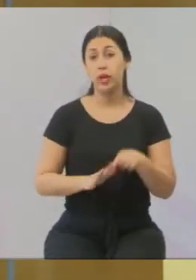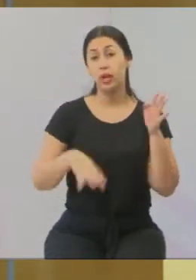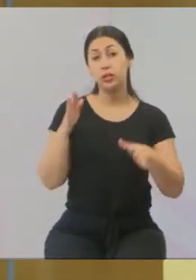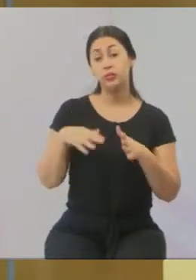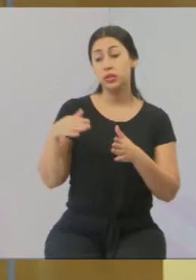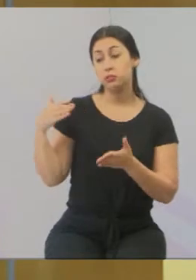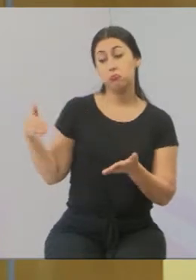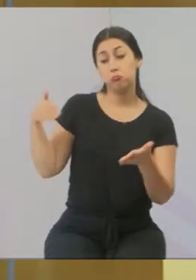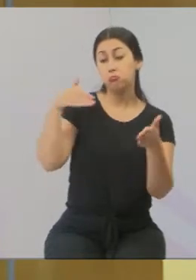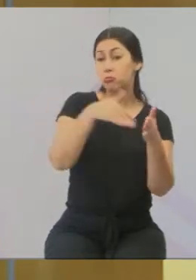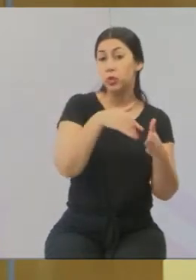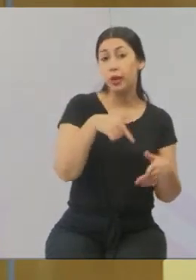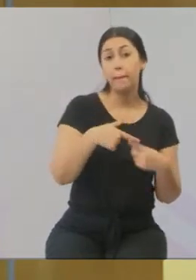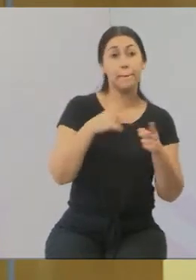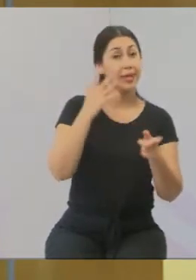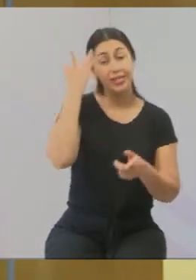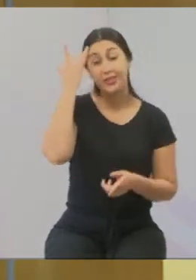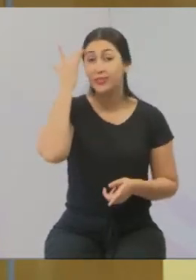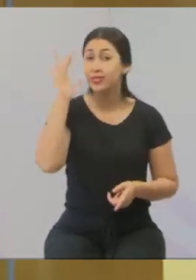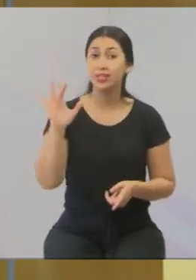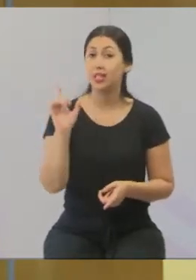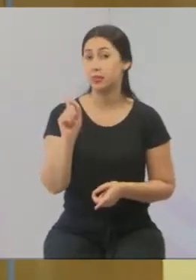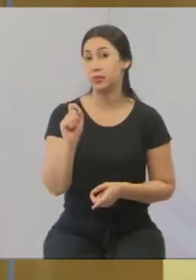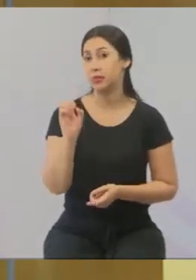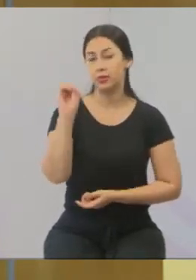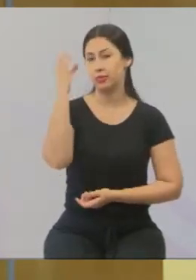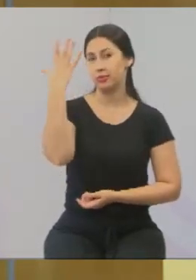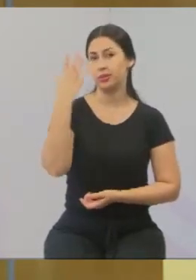aqui, mas não sabem exatamente o que está acontecendo.